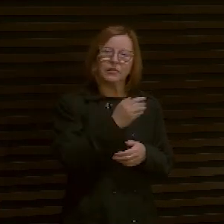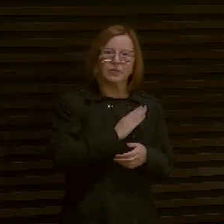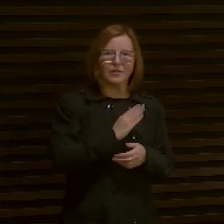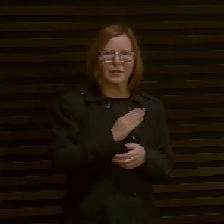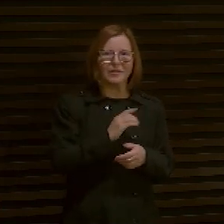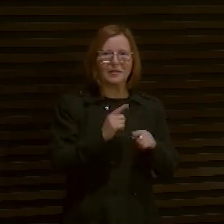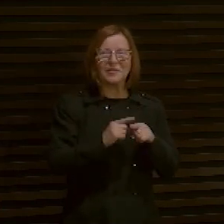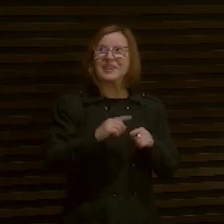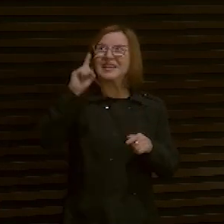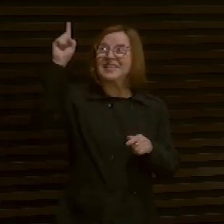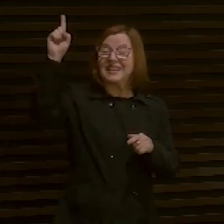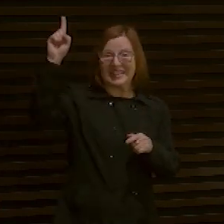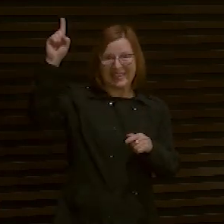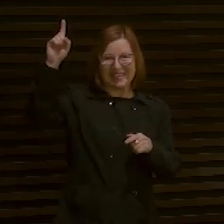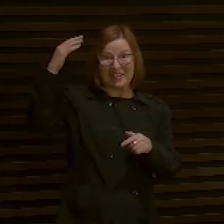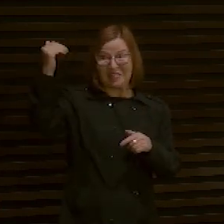chama a essa responsabilidade.